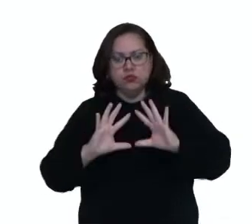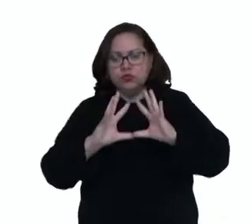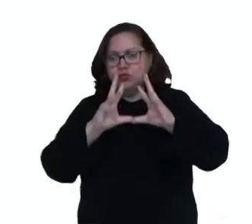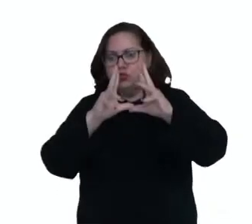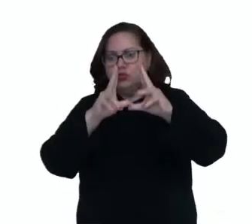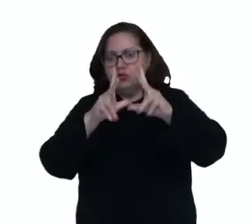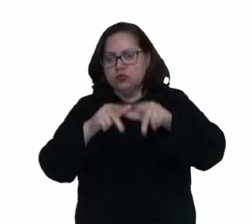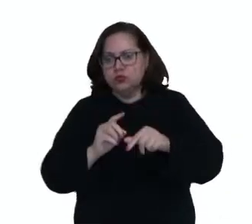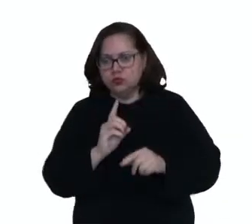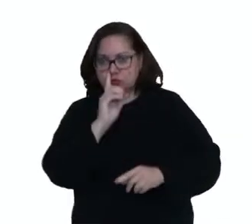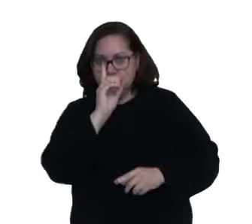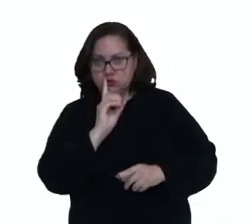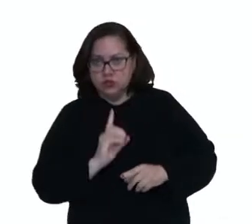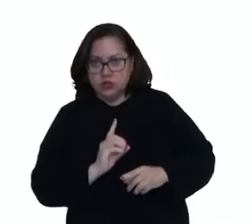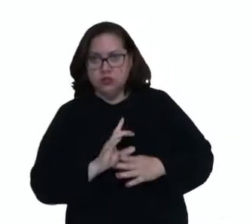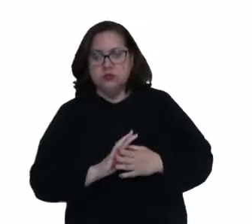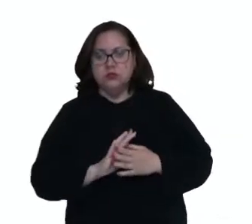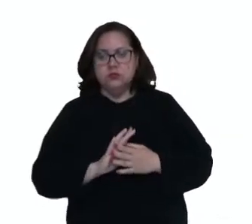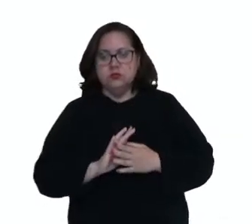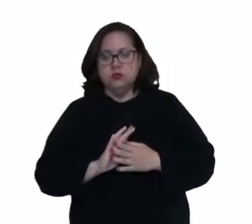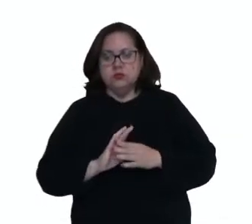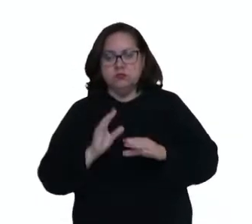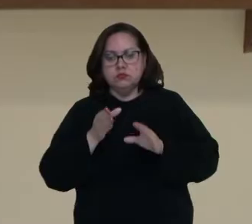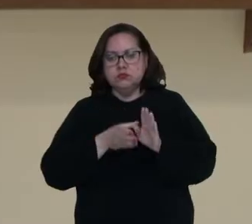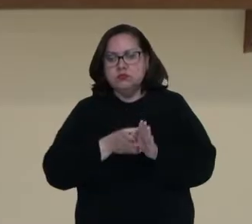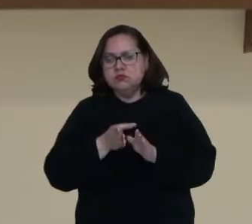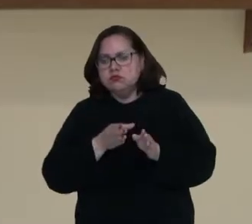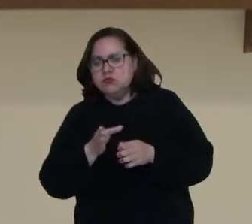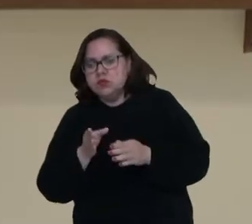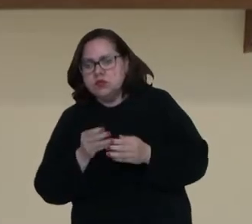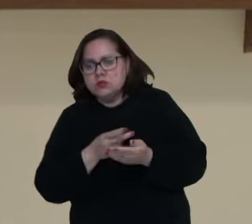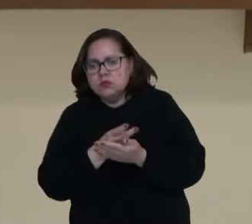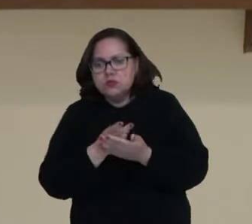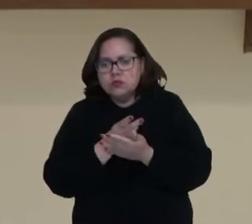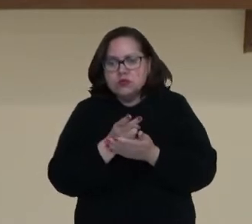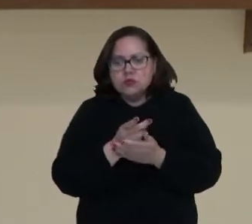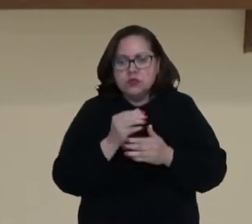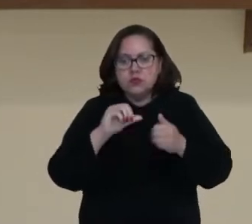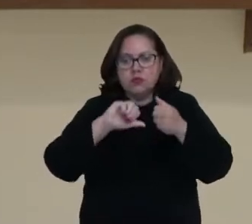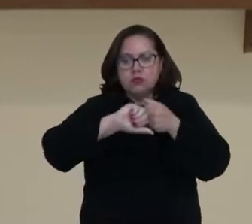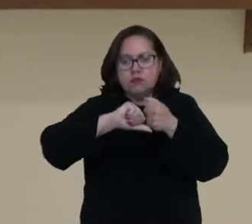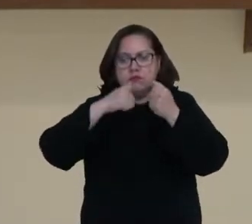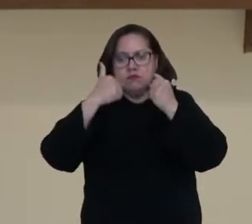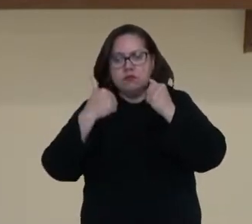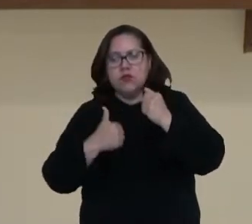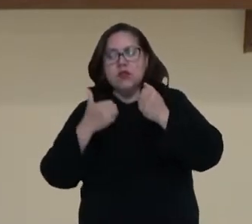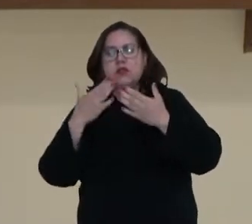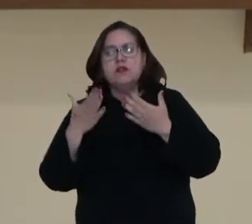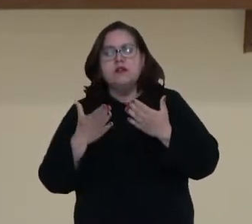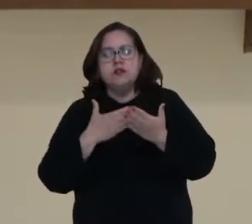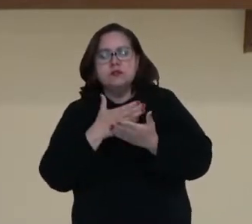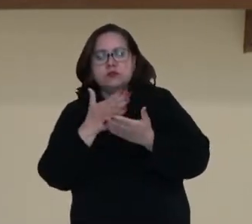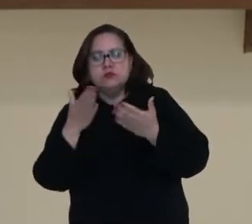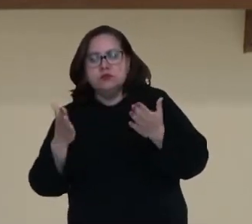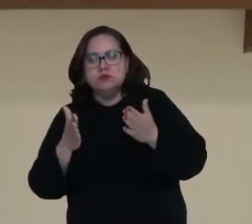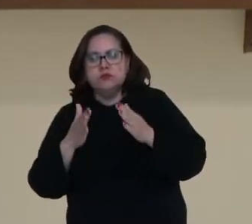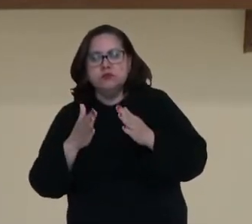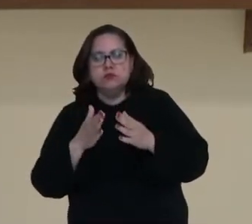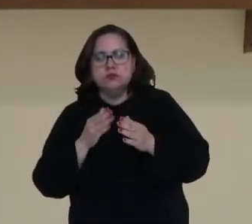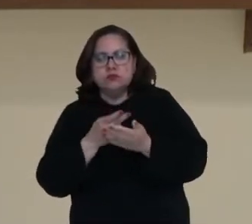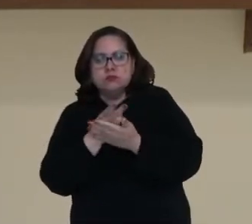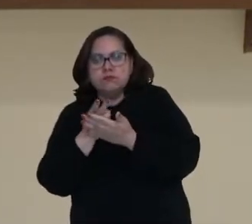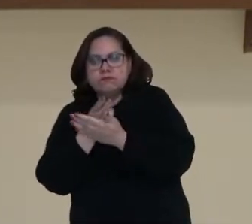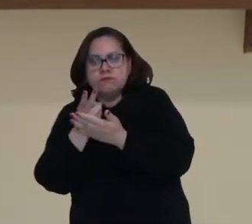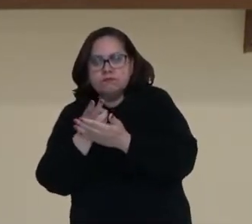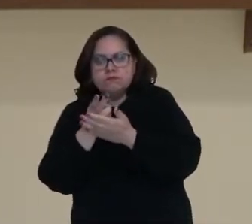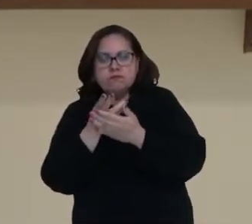os seus direitos. O conceito de busca de uma nação democrática, ela faz parte, inclusive, da busca